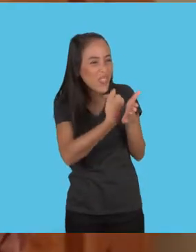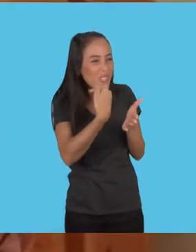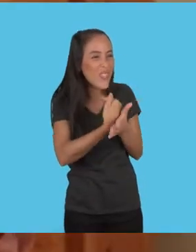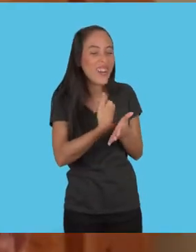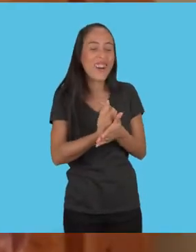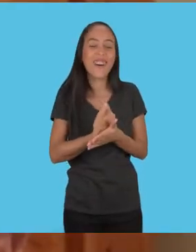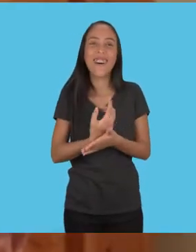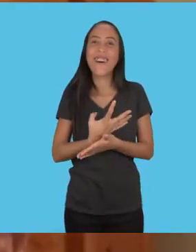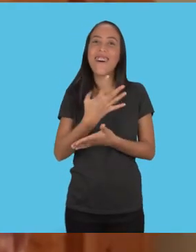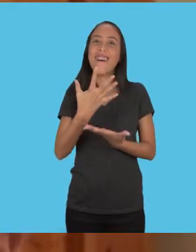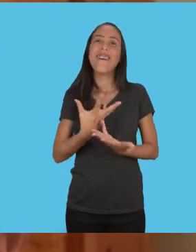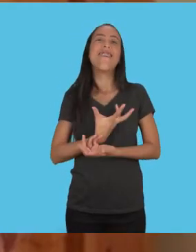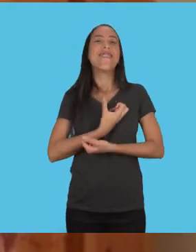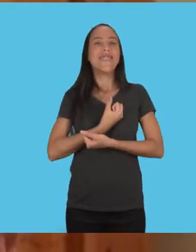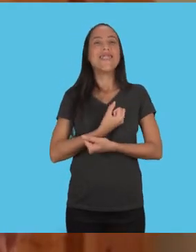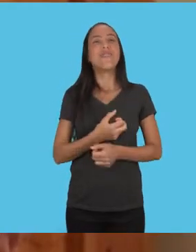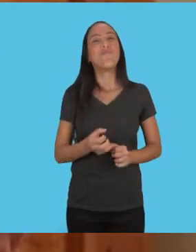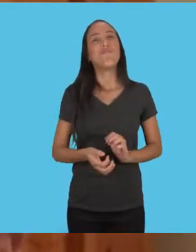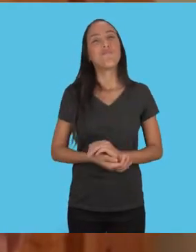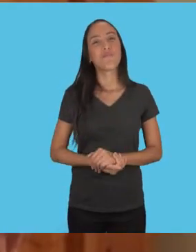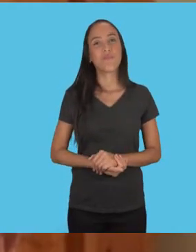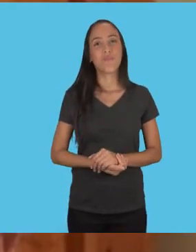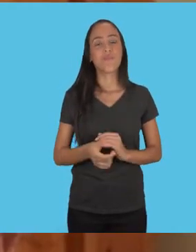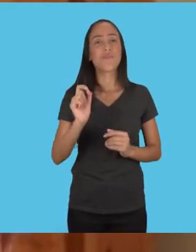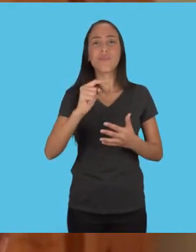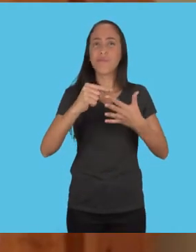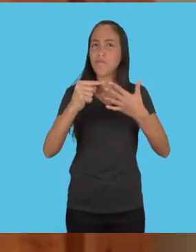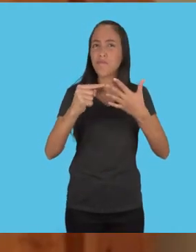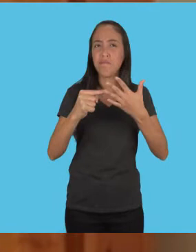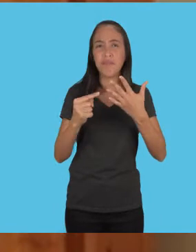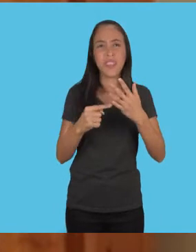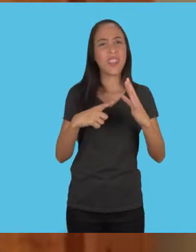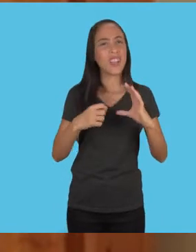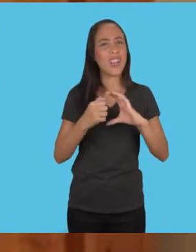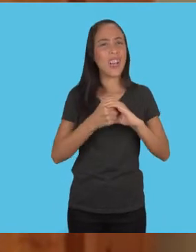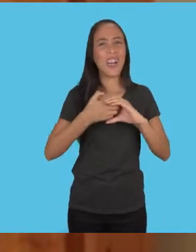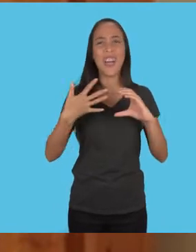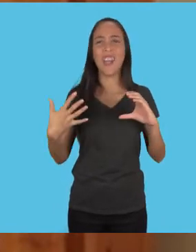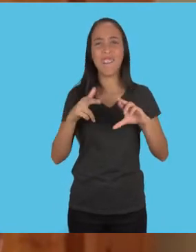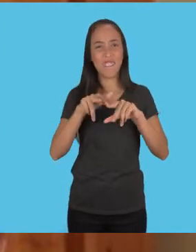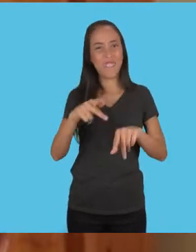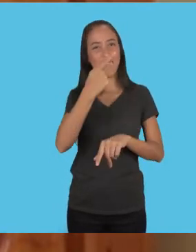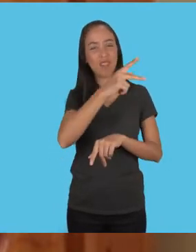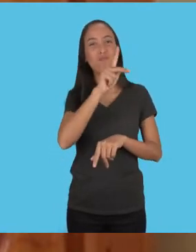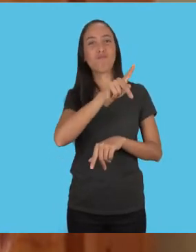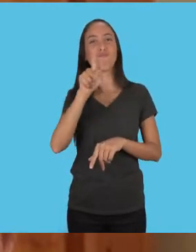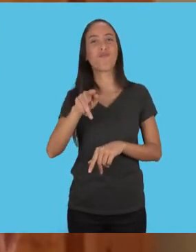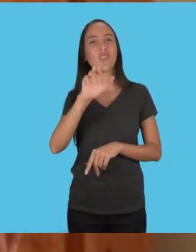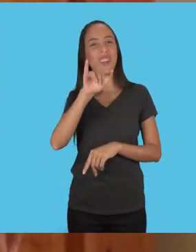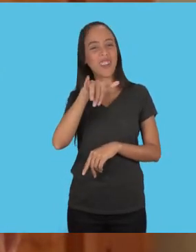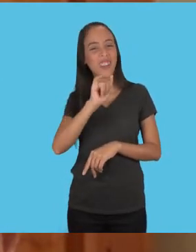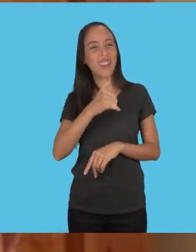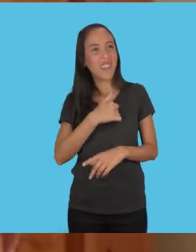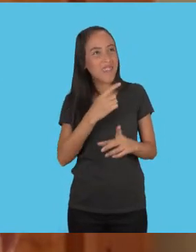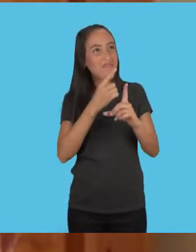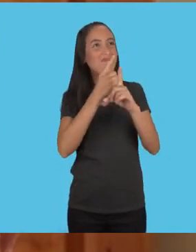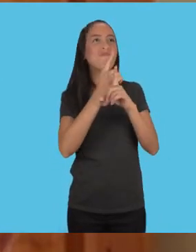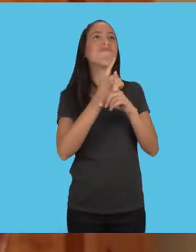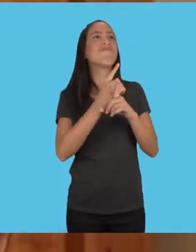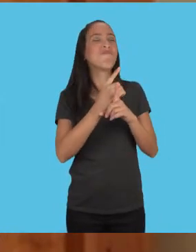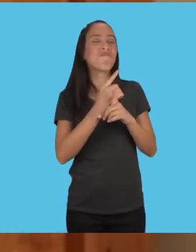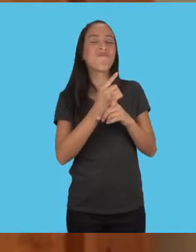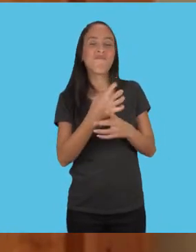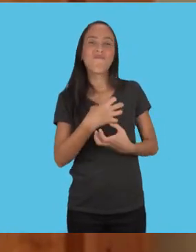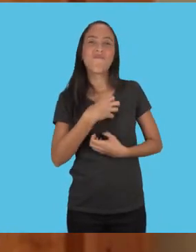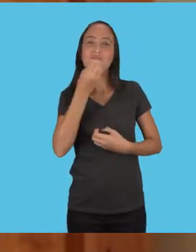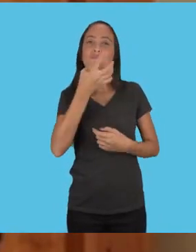das primeiras características, né, da personalidade do professor Rey, que eu vim a descobrir que foi muito grata, era essa extrema liberdade,